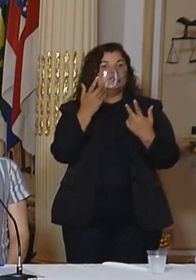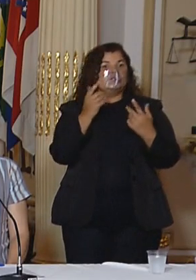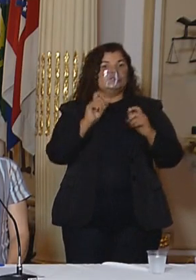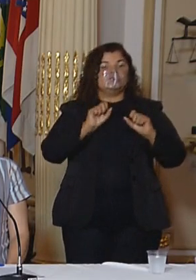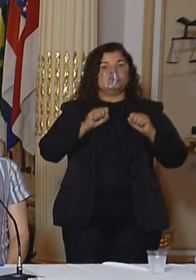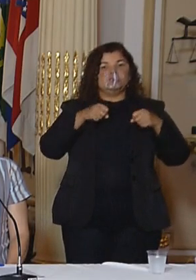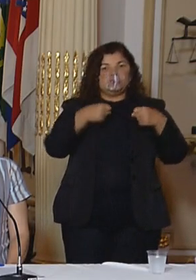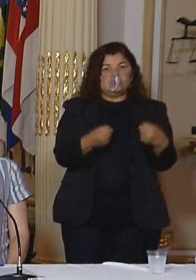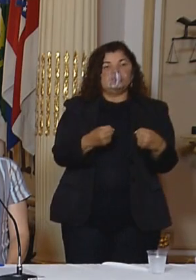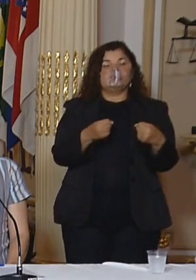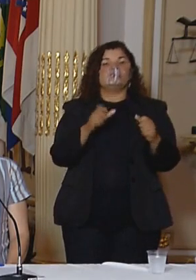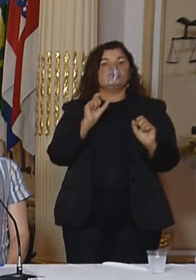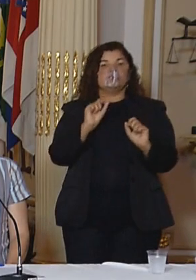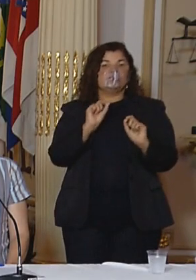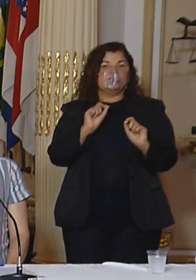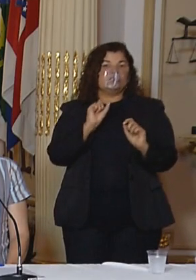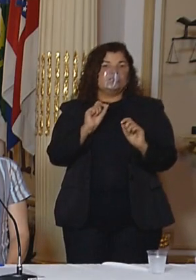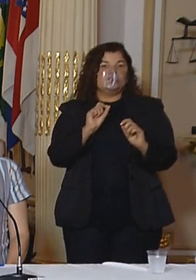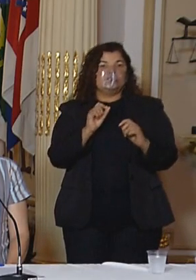no sentido de